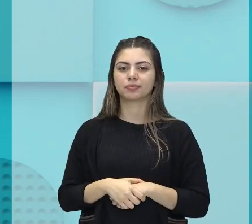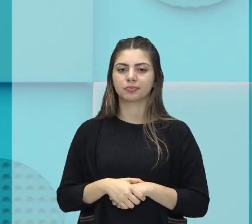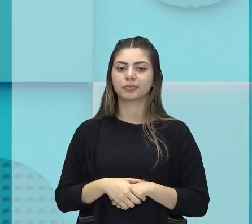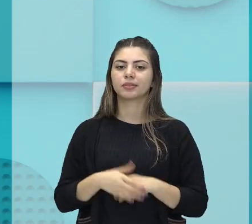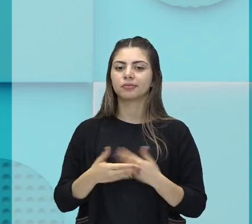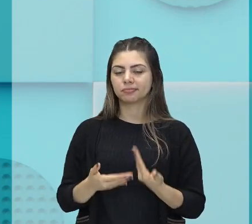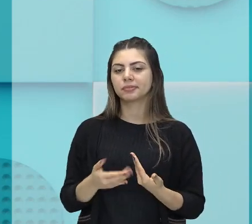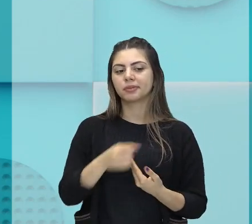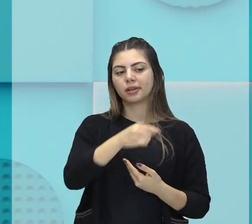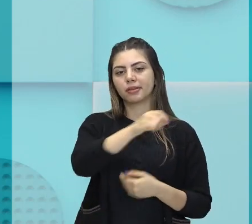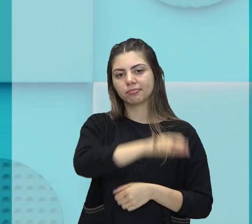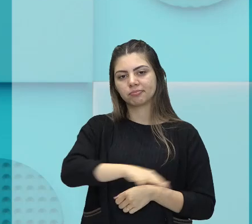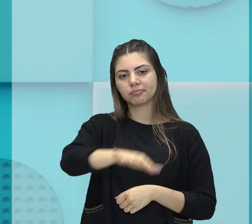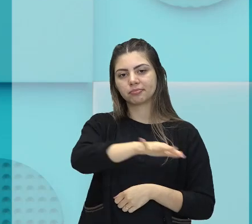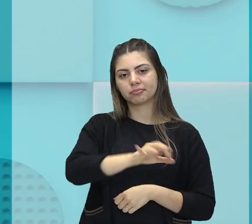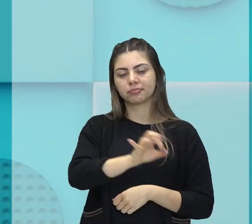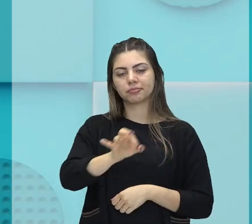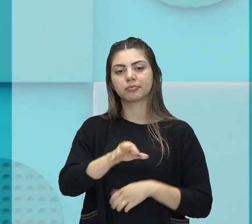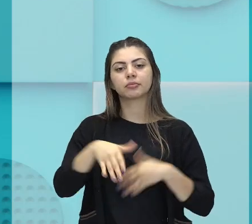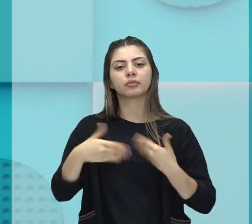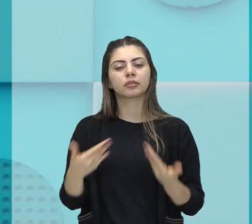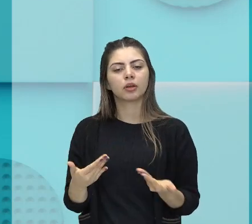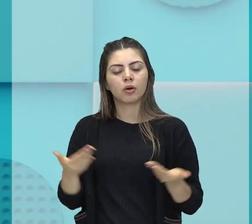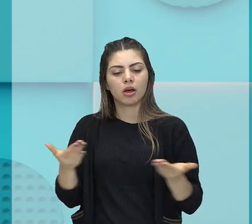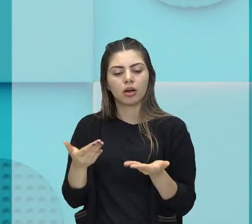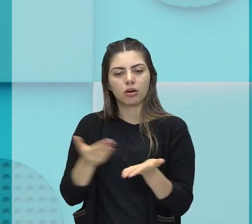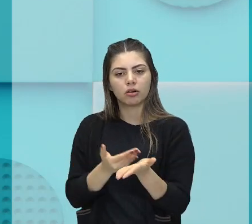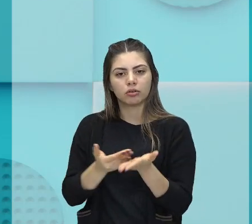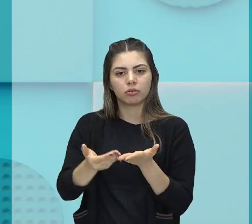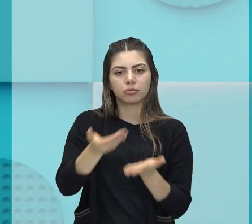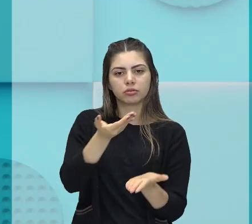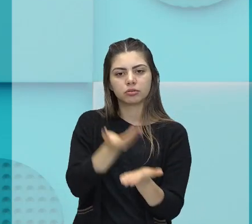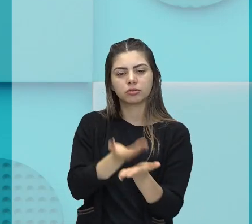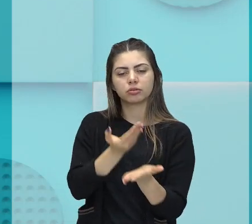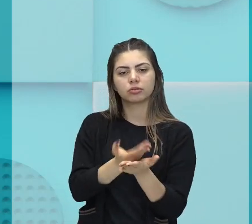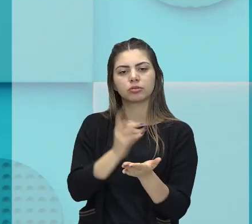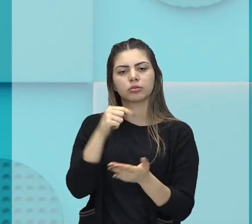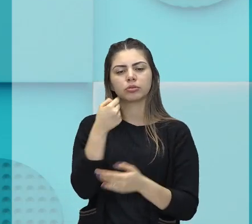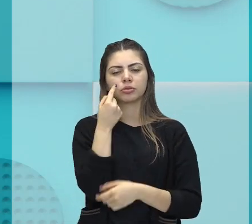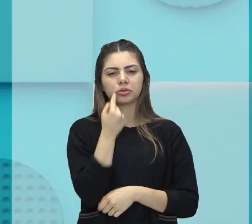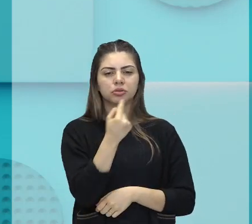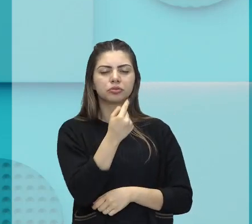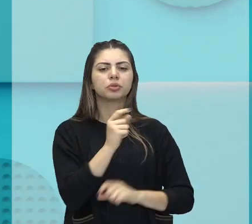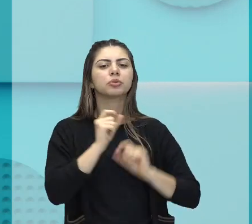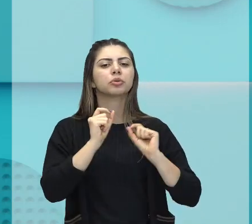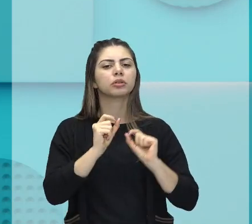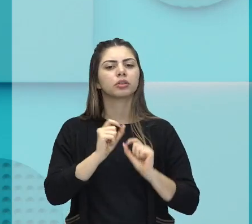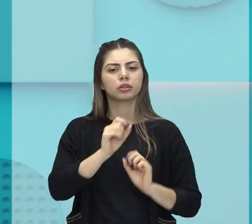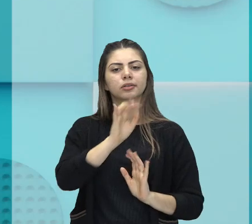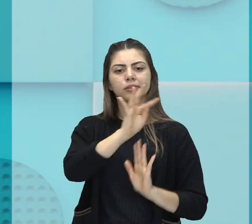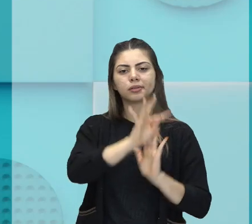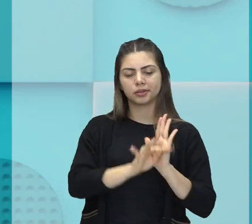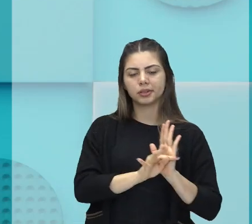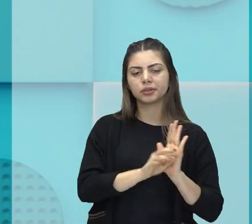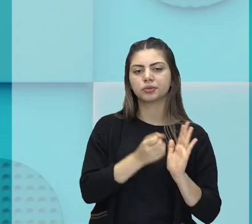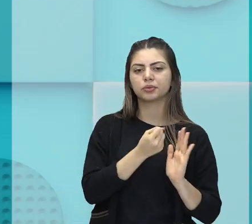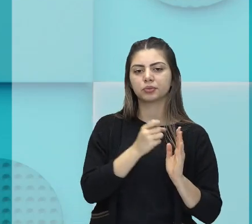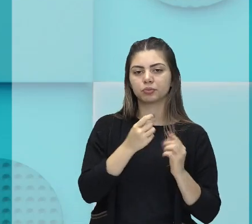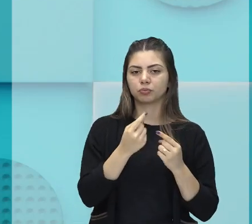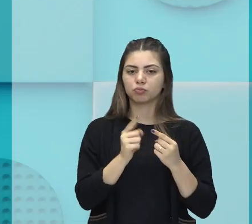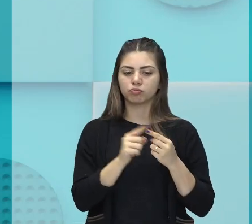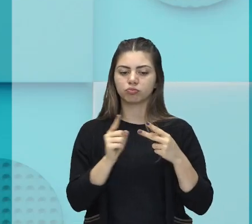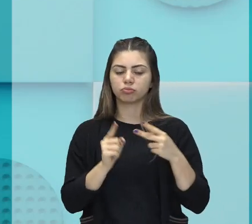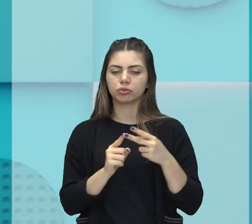natural na região. Então, para o início dessa nossa aula, nós vimos aí dois contextos, né?